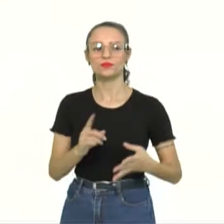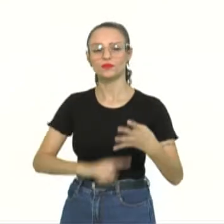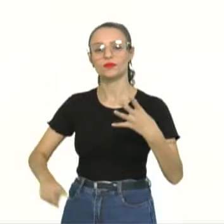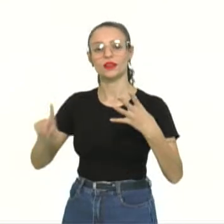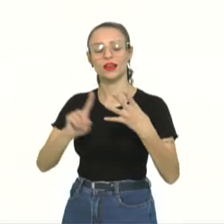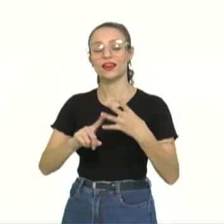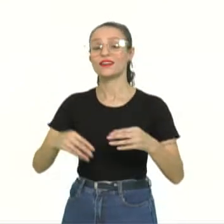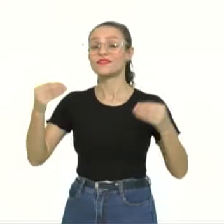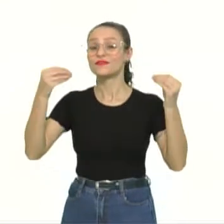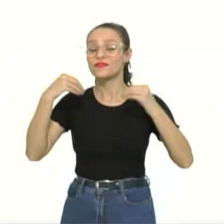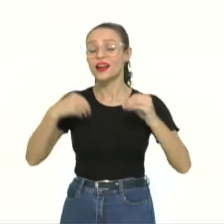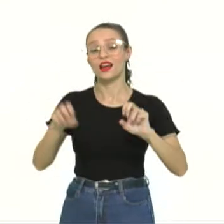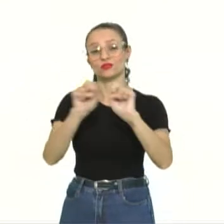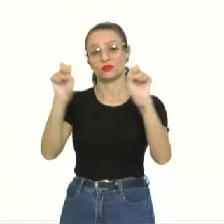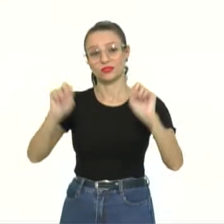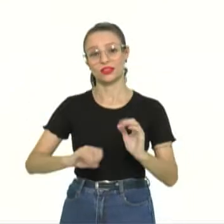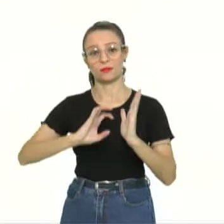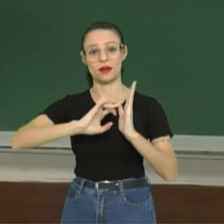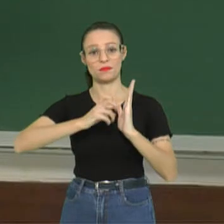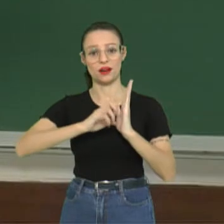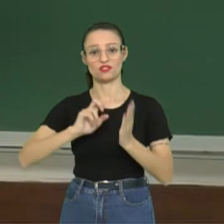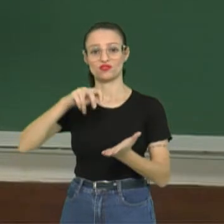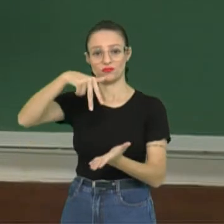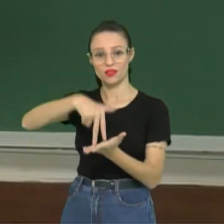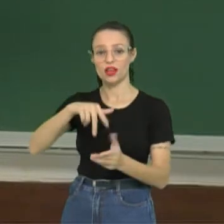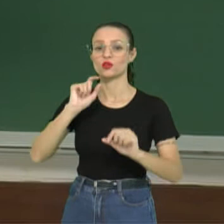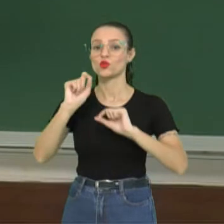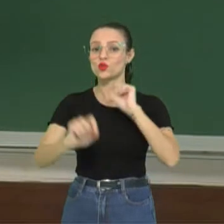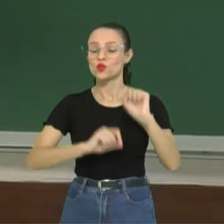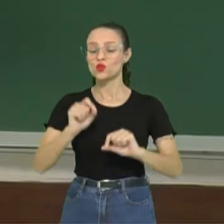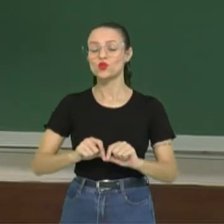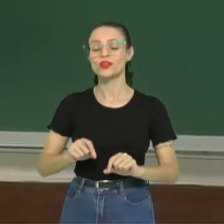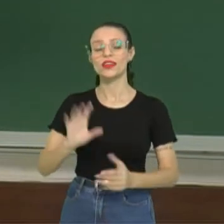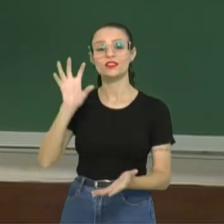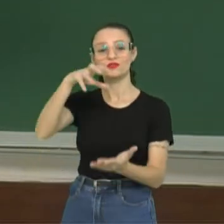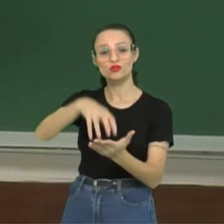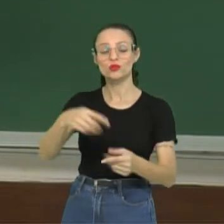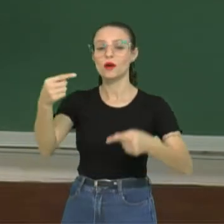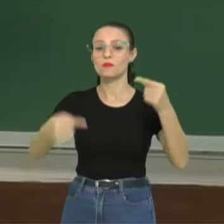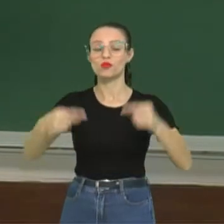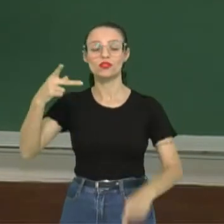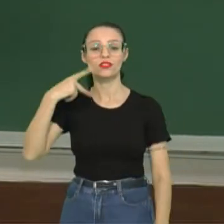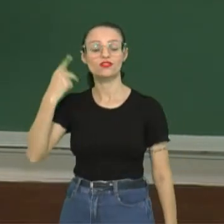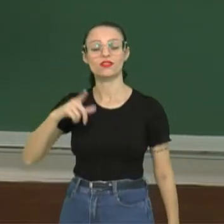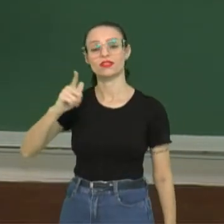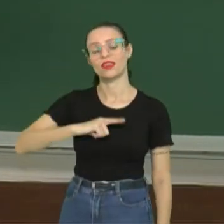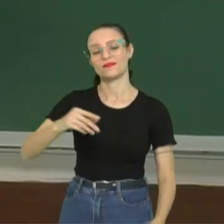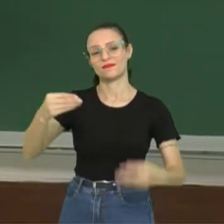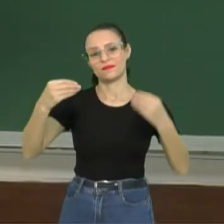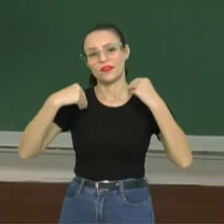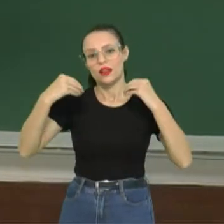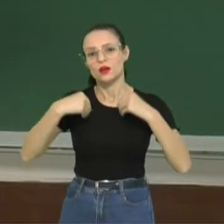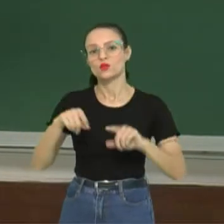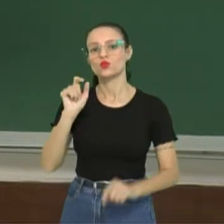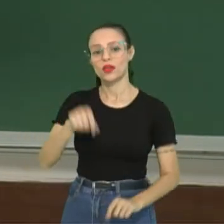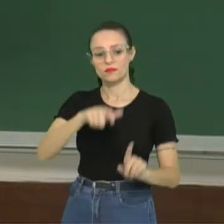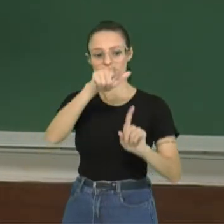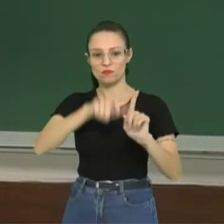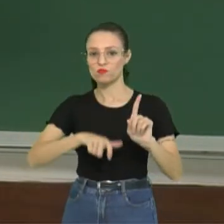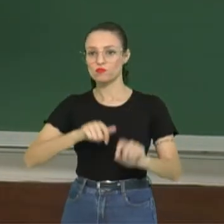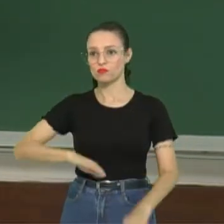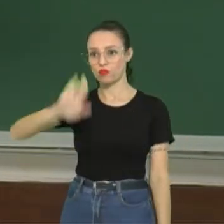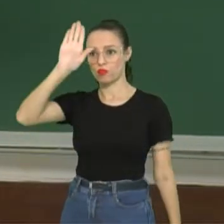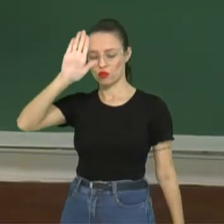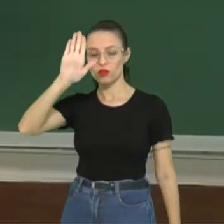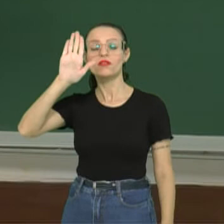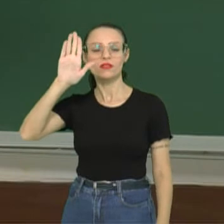partidário Então as instituições políticas são fragilizados muitas vezes esses nem